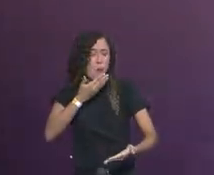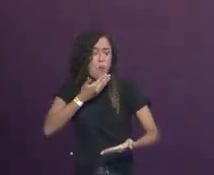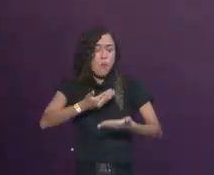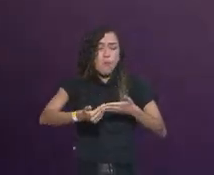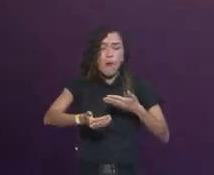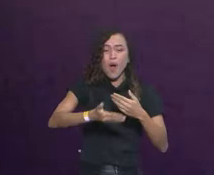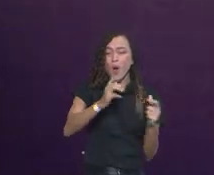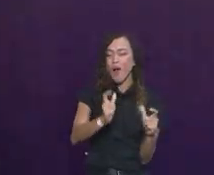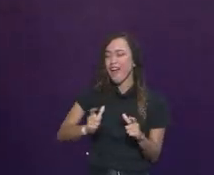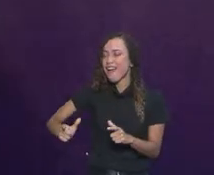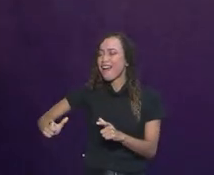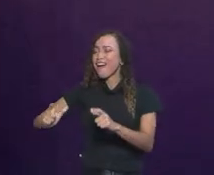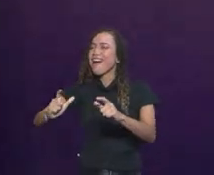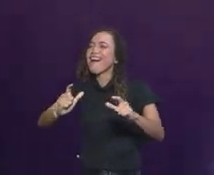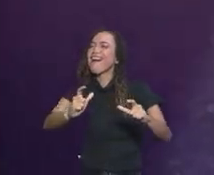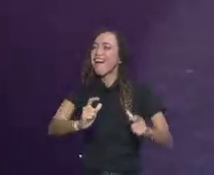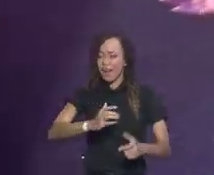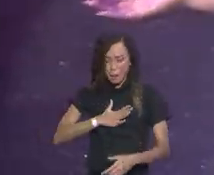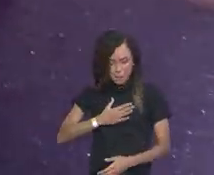hora